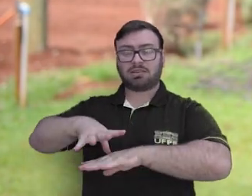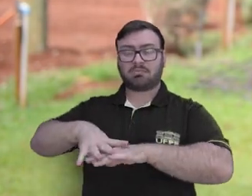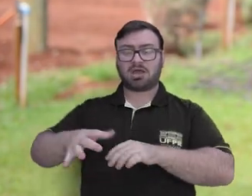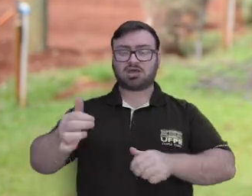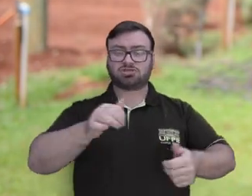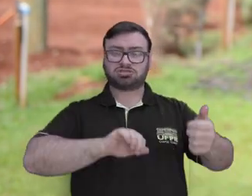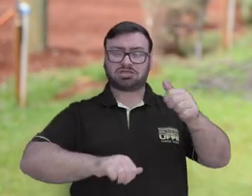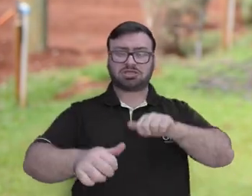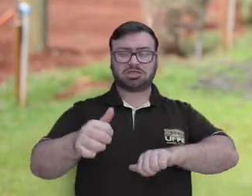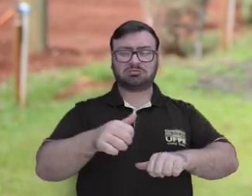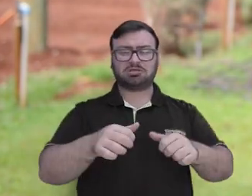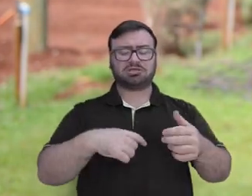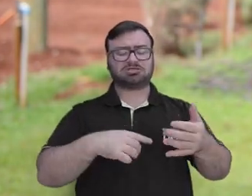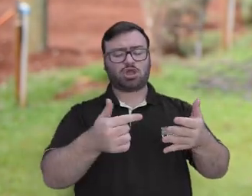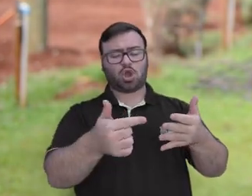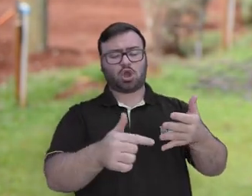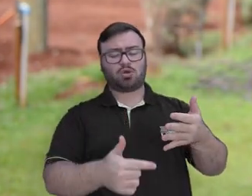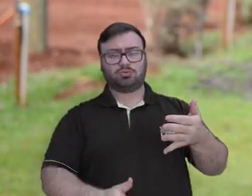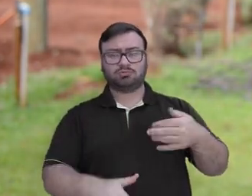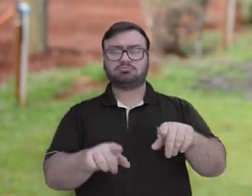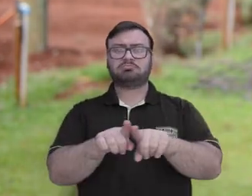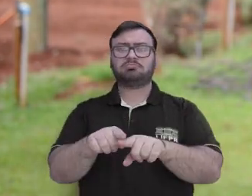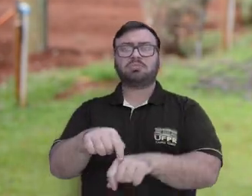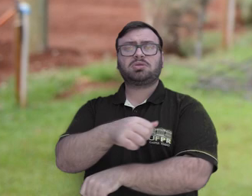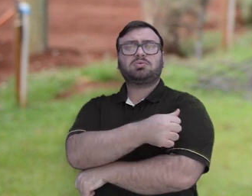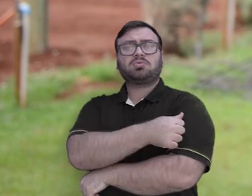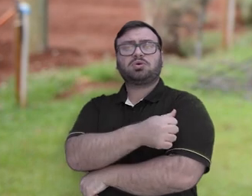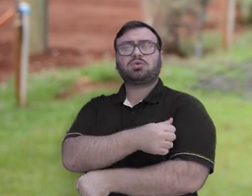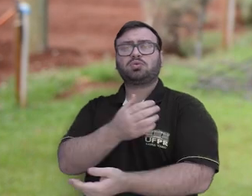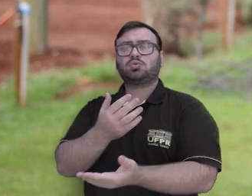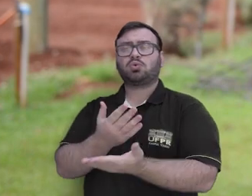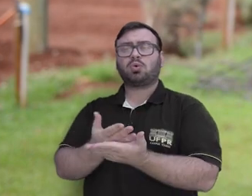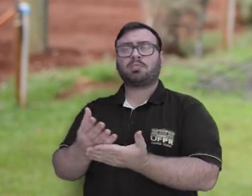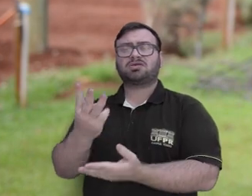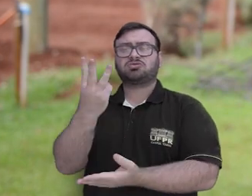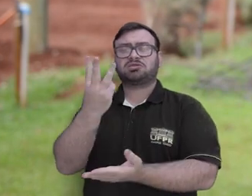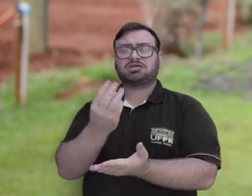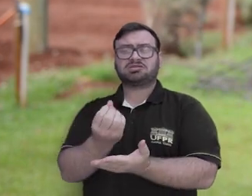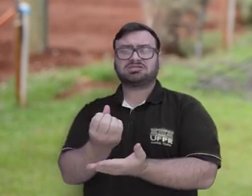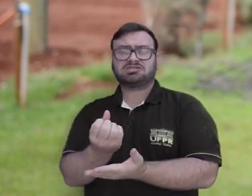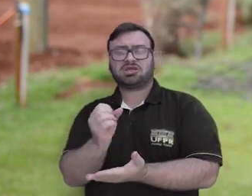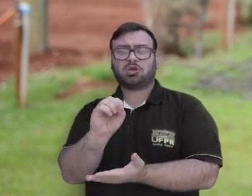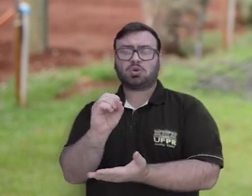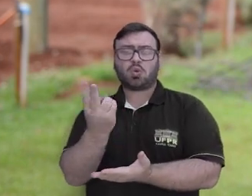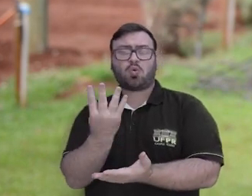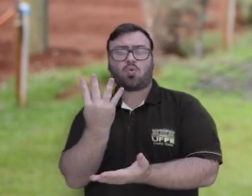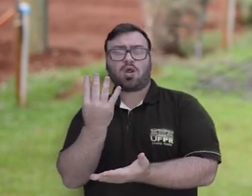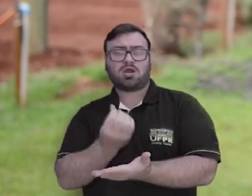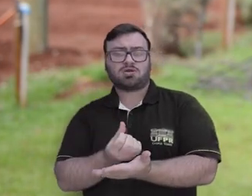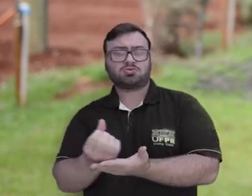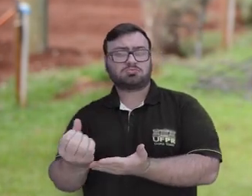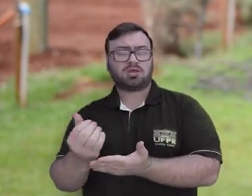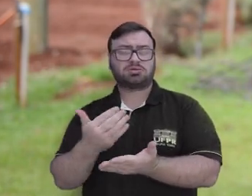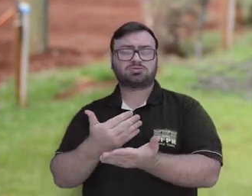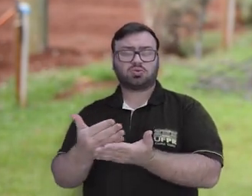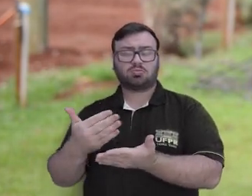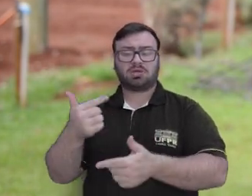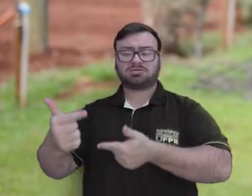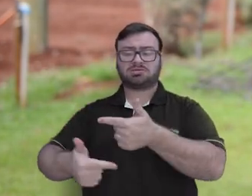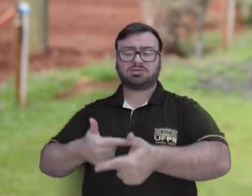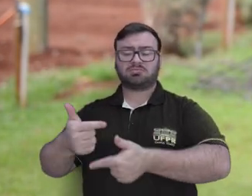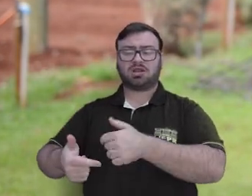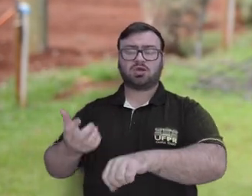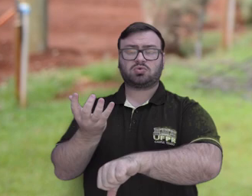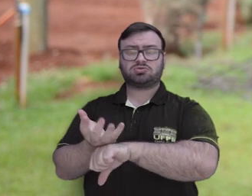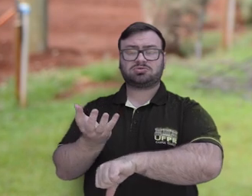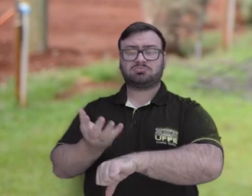matemática, químicas e afins, e depois o aluno, a partir do terceiro, quarto semestre, começa a trabalhar com as disciplinas